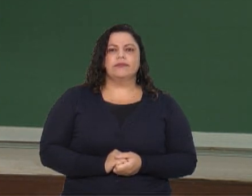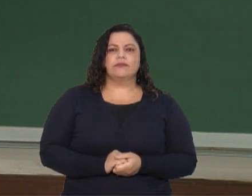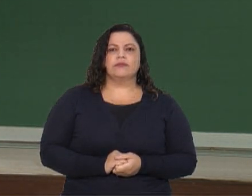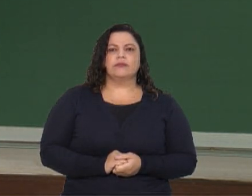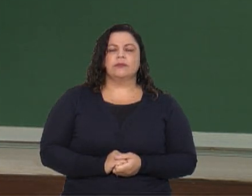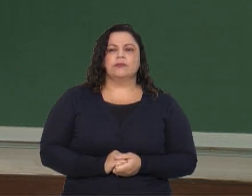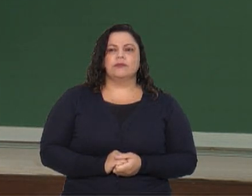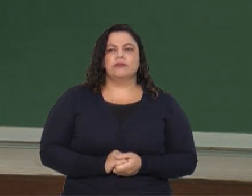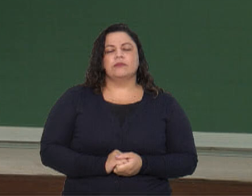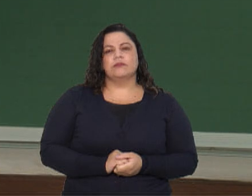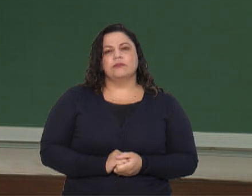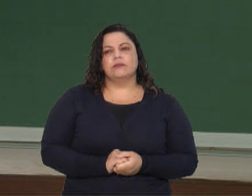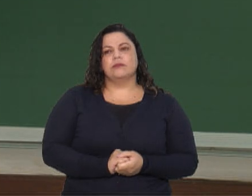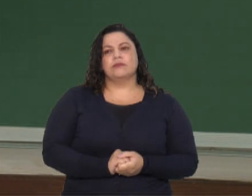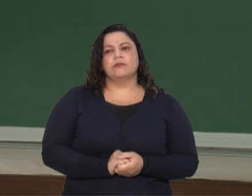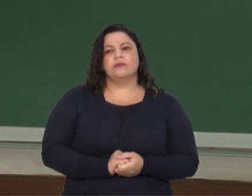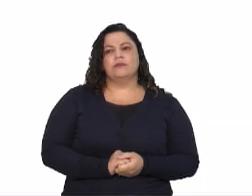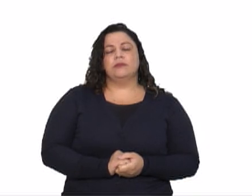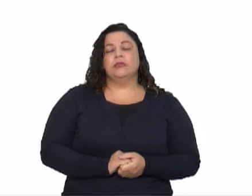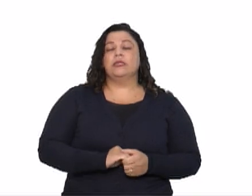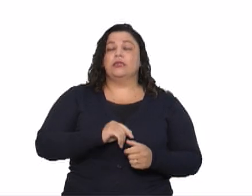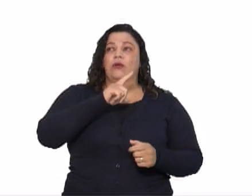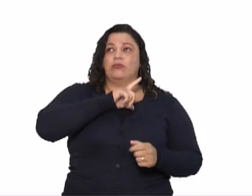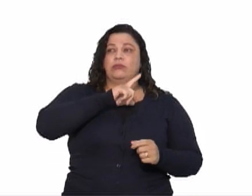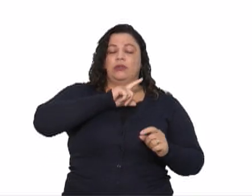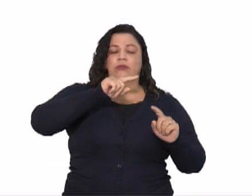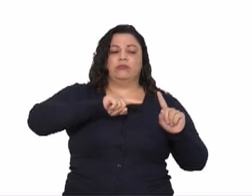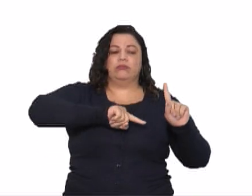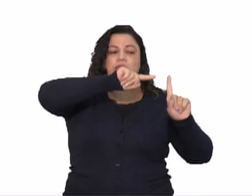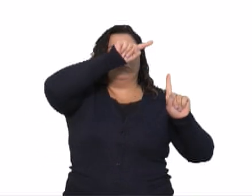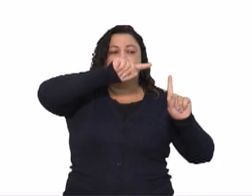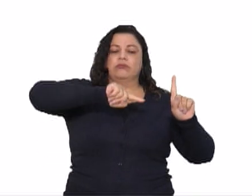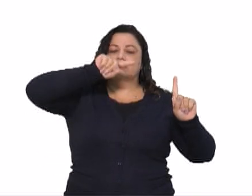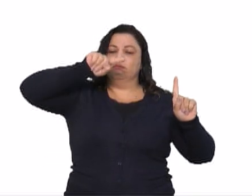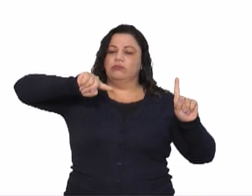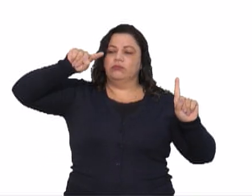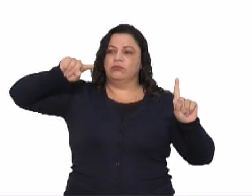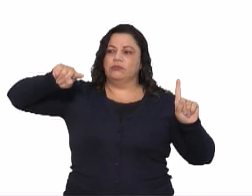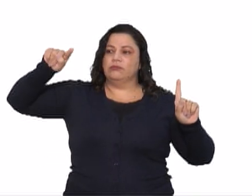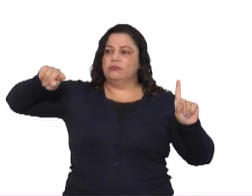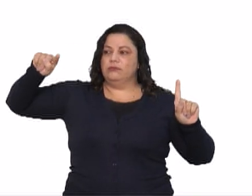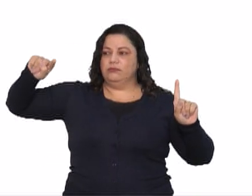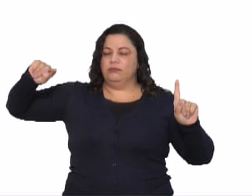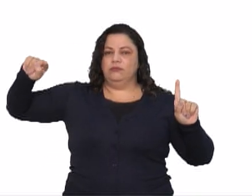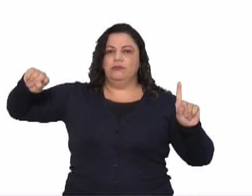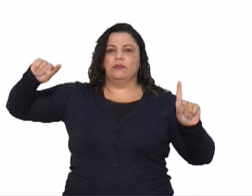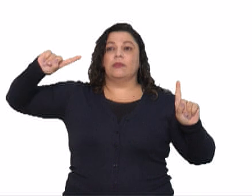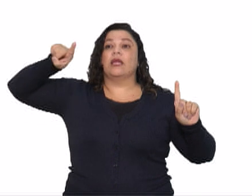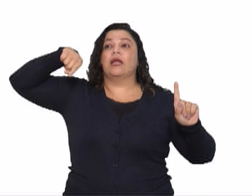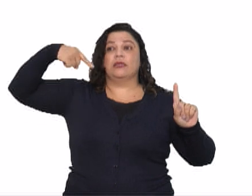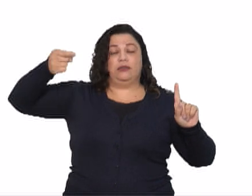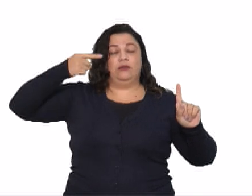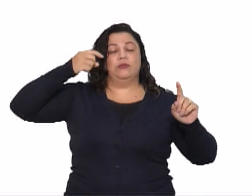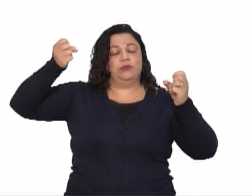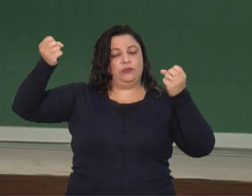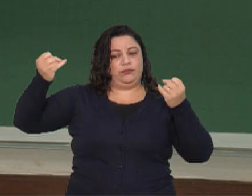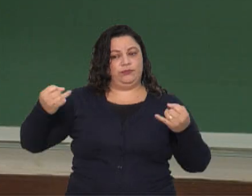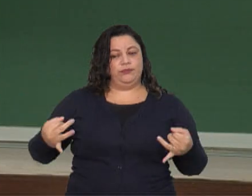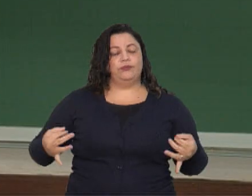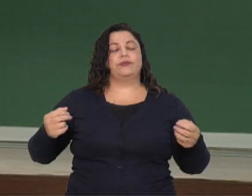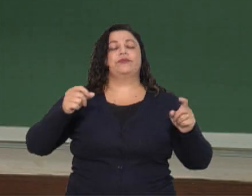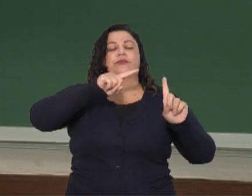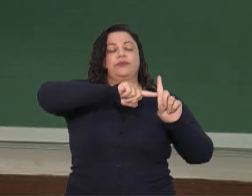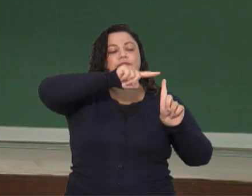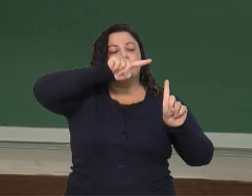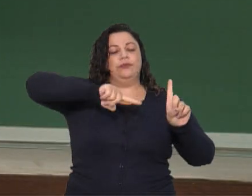Ela tem uma variação nas alturas, as notas musicais. Vocês já vão ver isso mais claramente quando a gente trabalhar a partitura, que é a notação